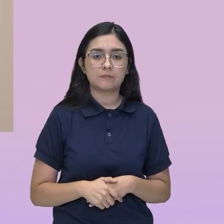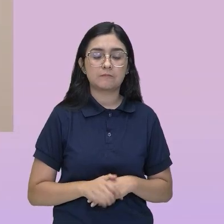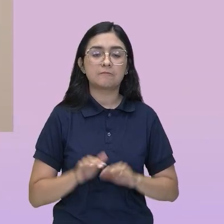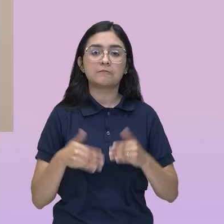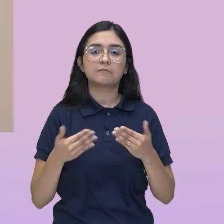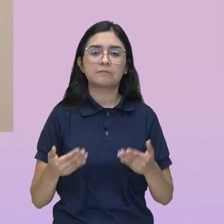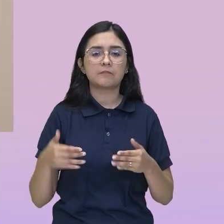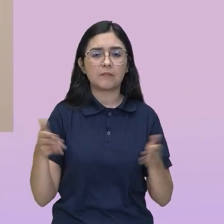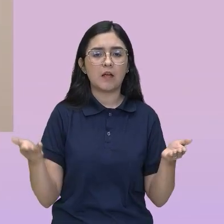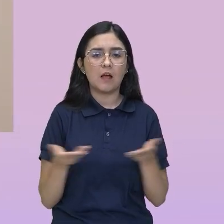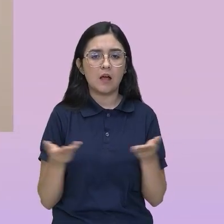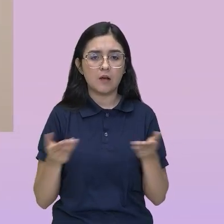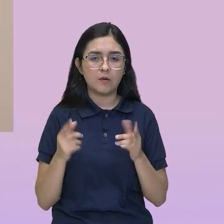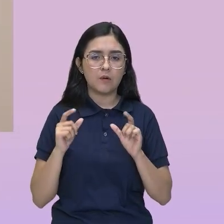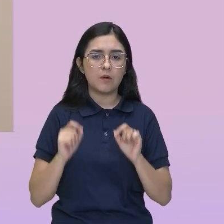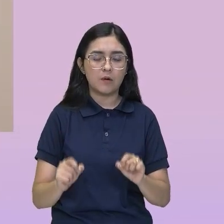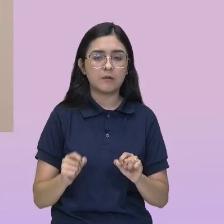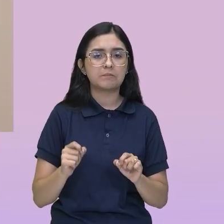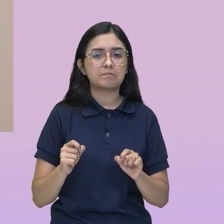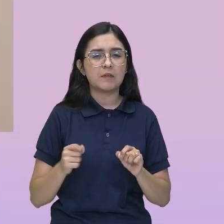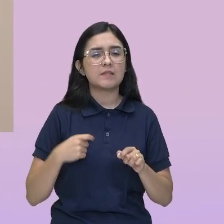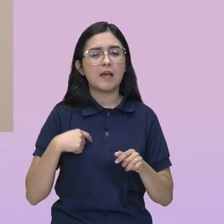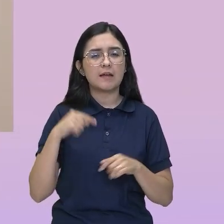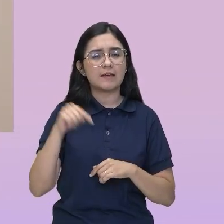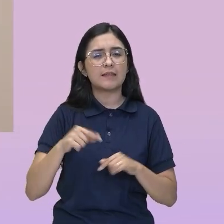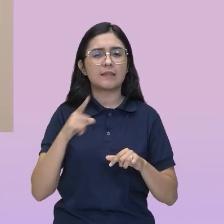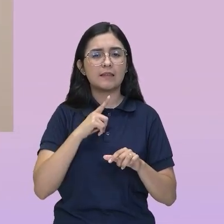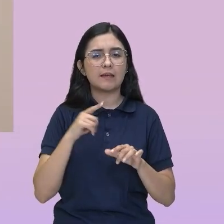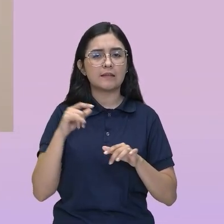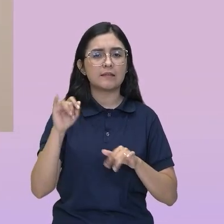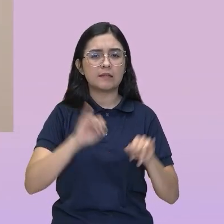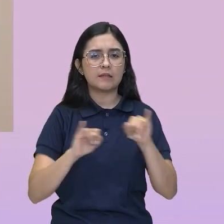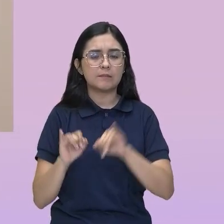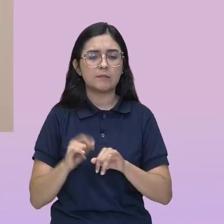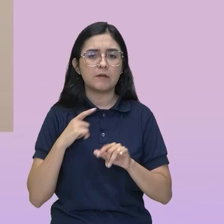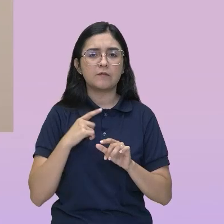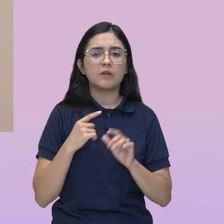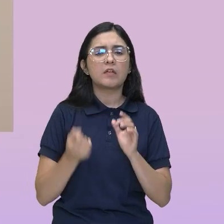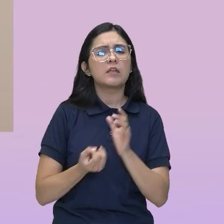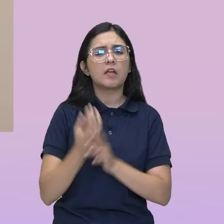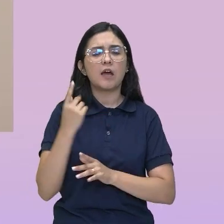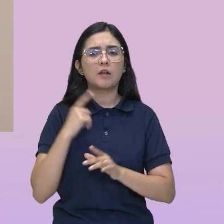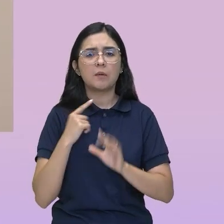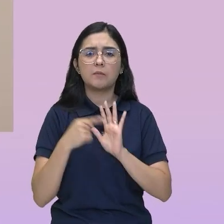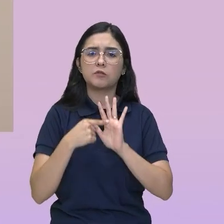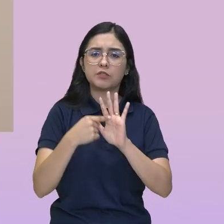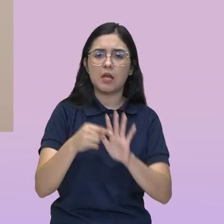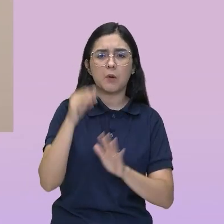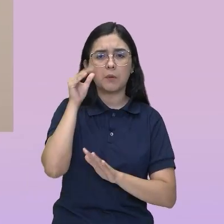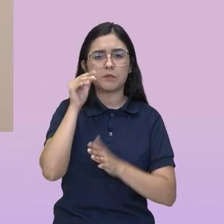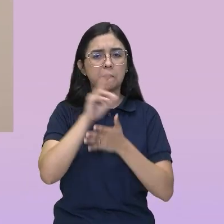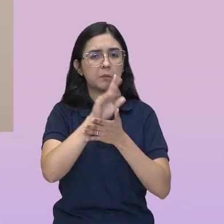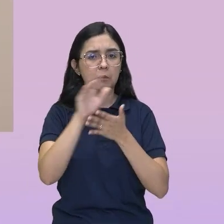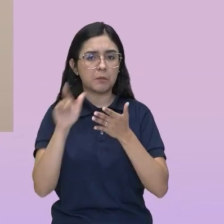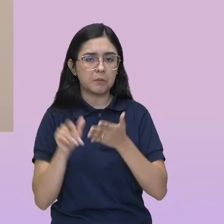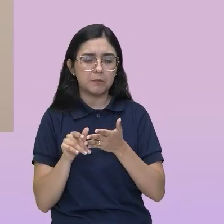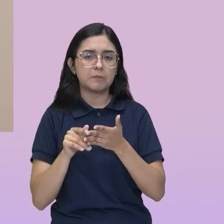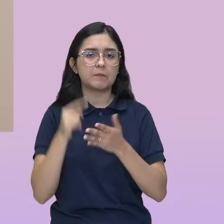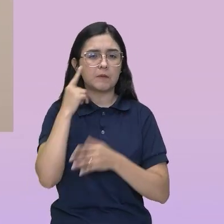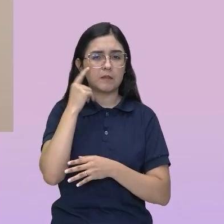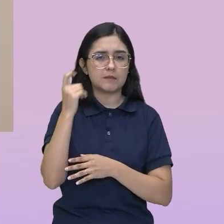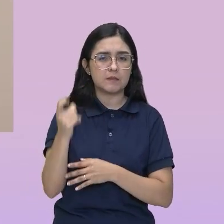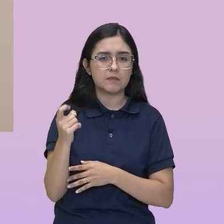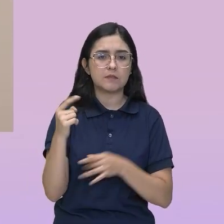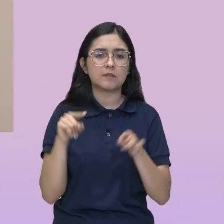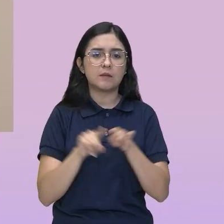Quadro Aqui Tem Química, ele foi criado, gente, para trazer uma curiosidade, ele foi criado para trazer,